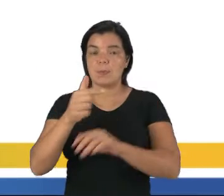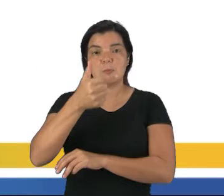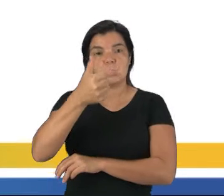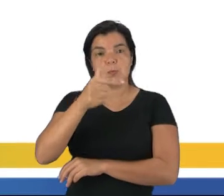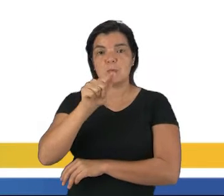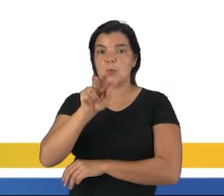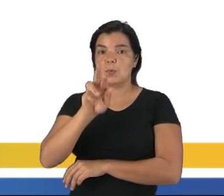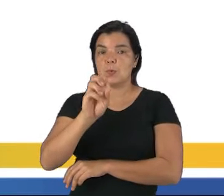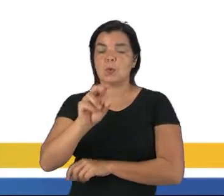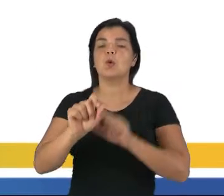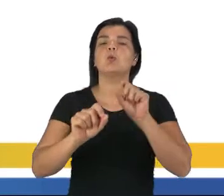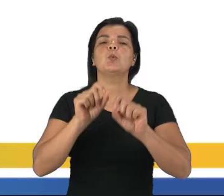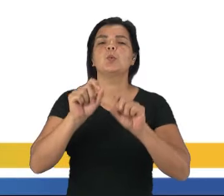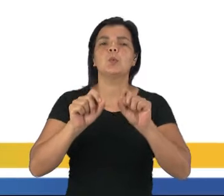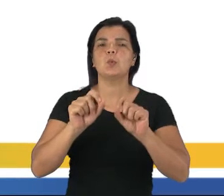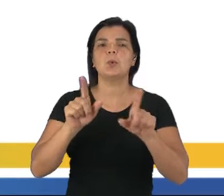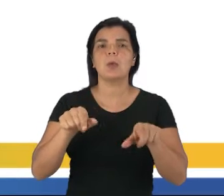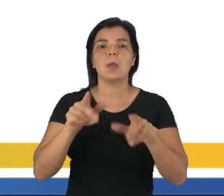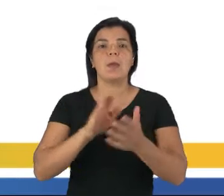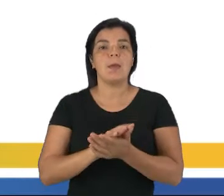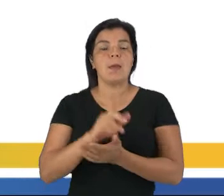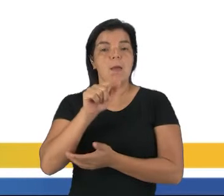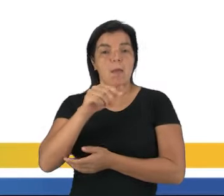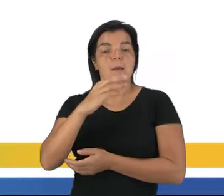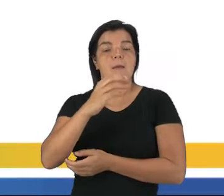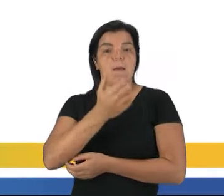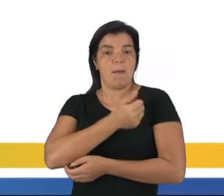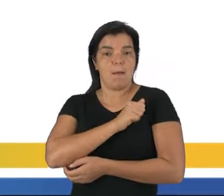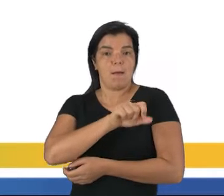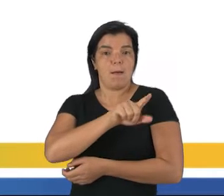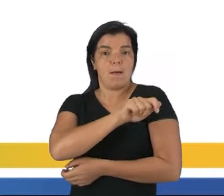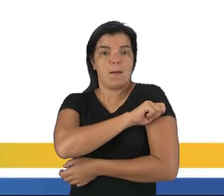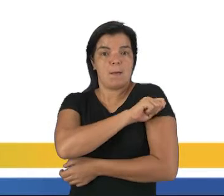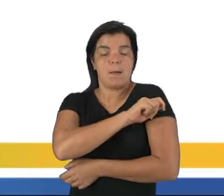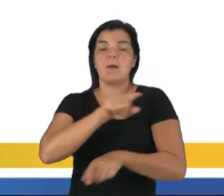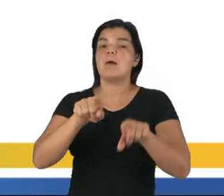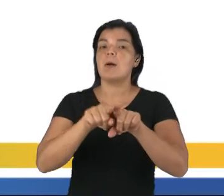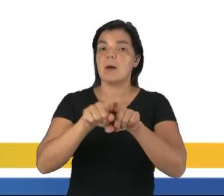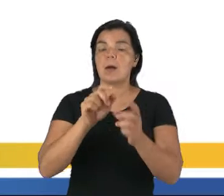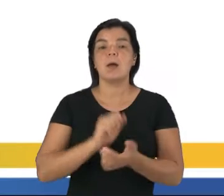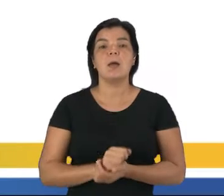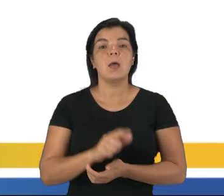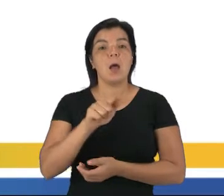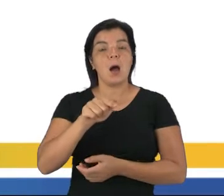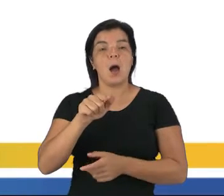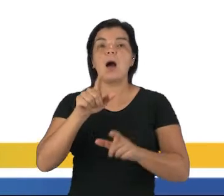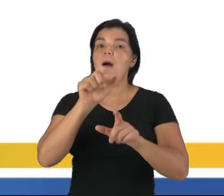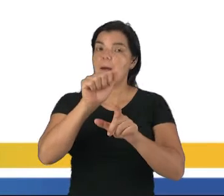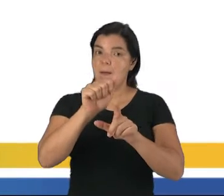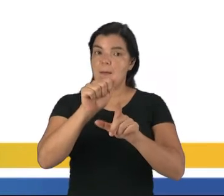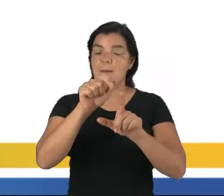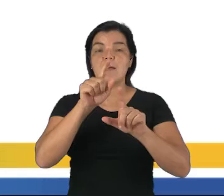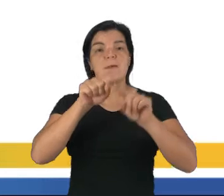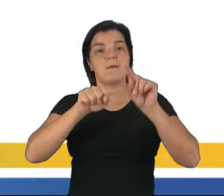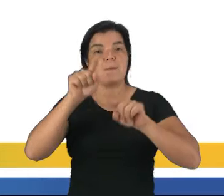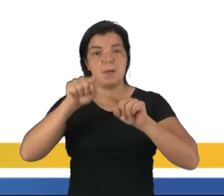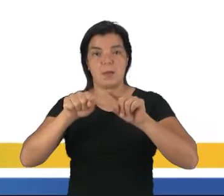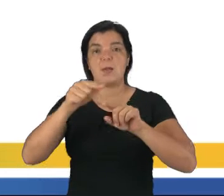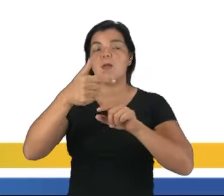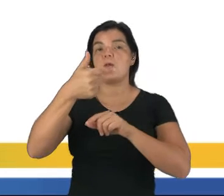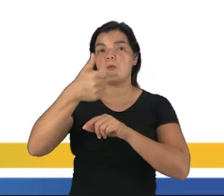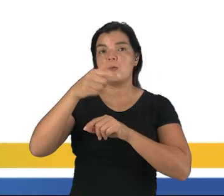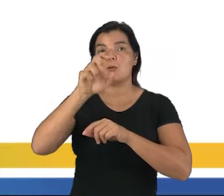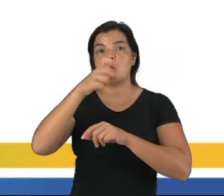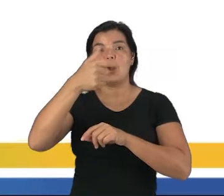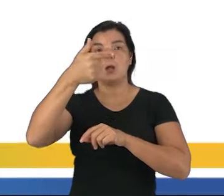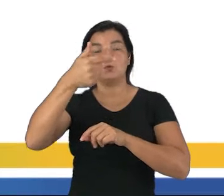segundo grau. O que é o coeficiente A? É aquele coeficiente que vai acompanhar a variável elevada ao quadrado. Então, eu tenho aqui a função, ó, f